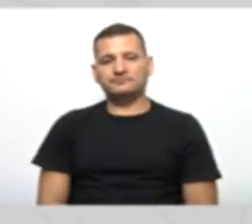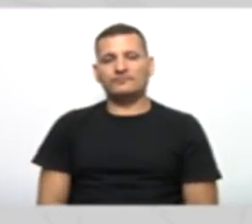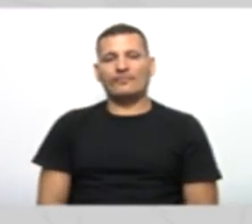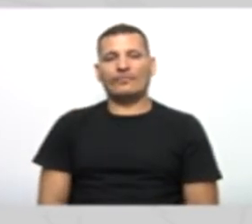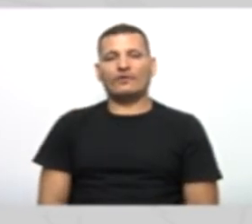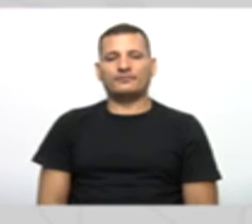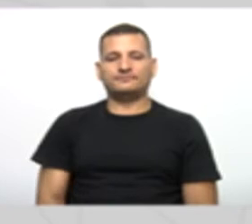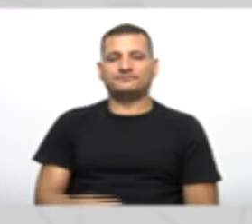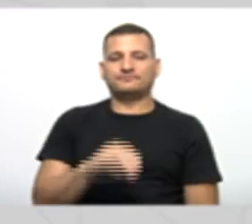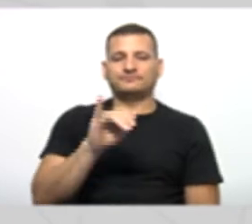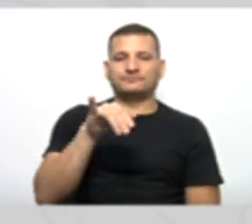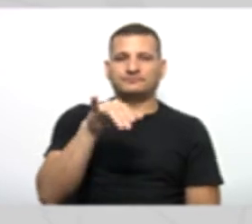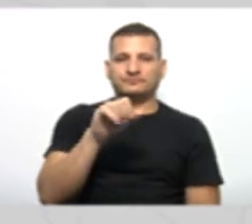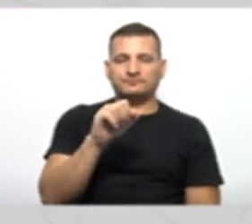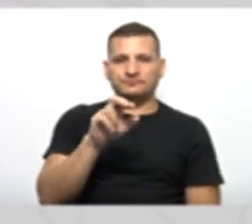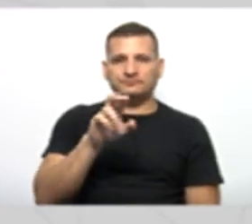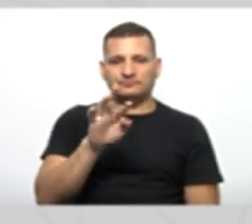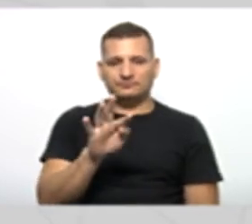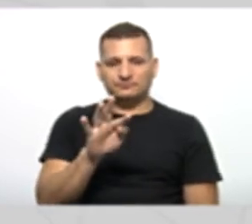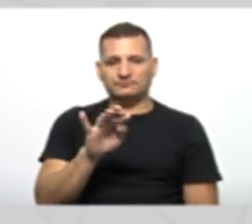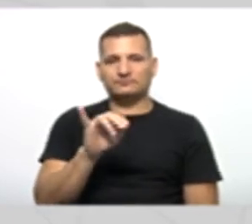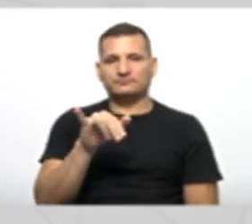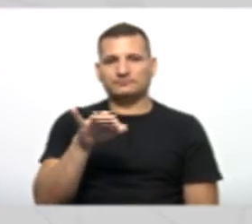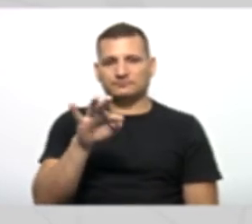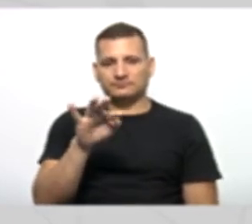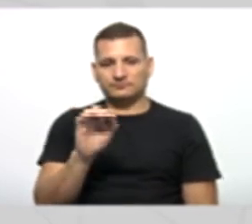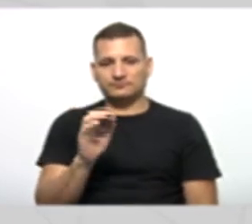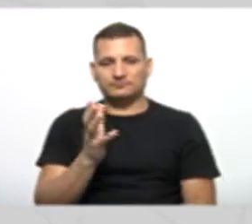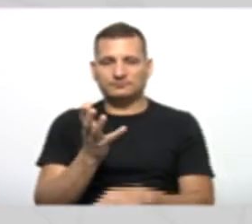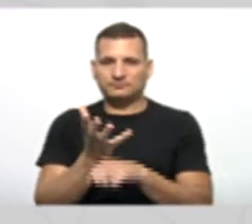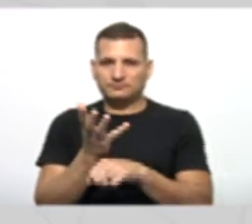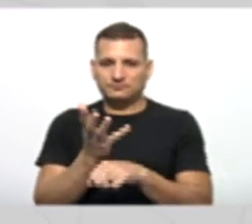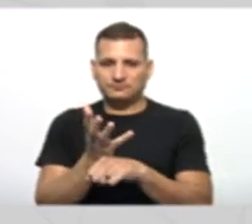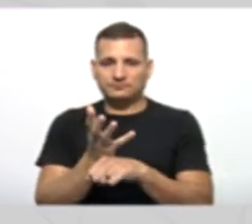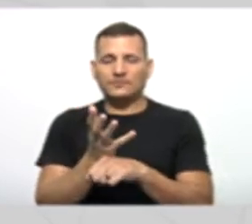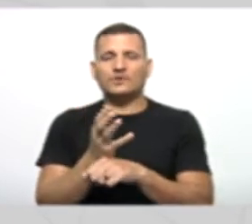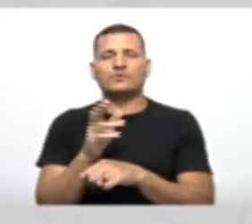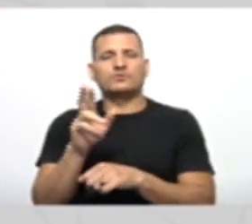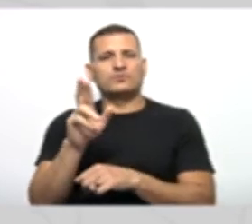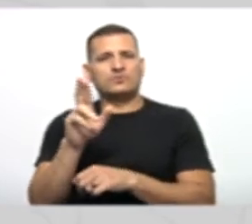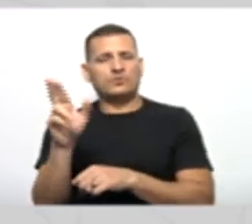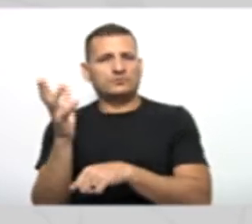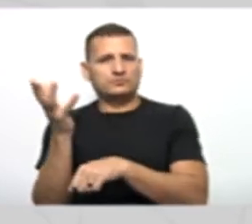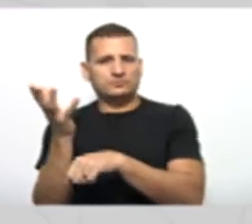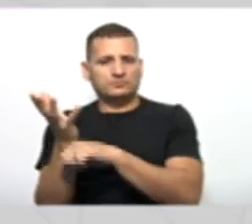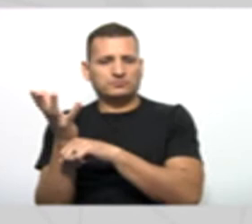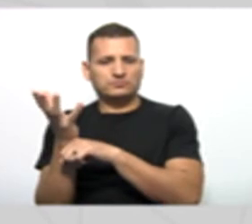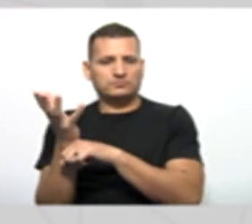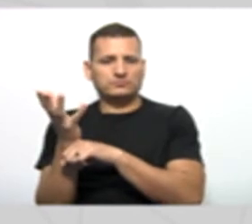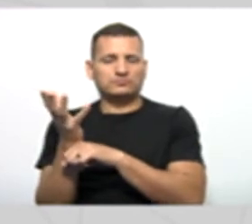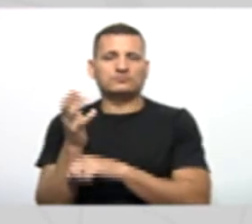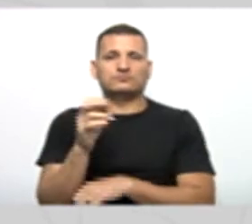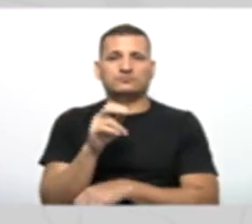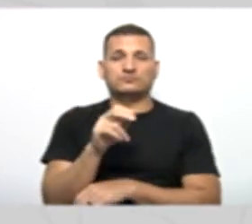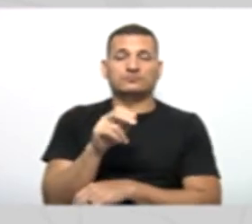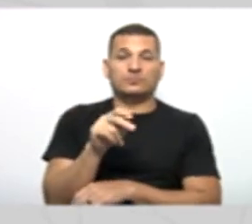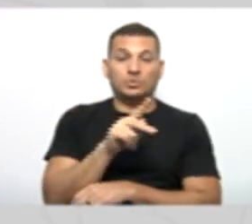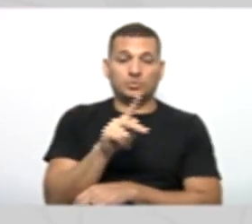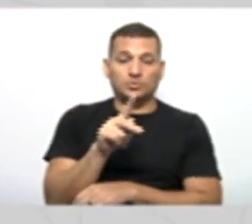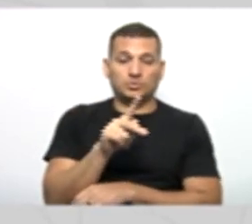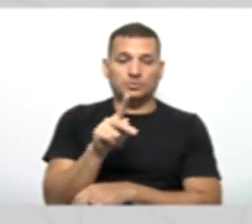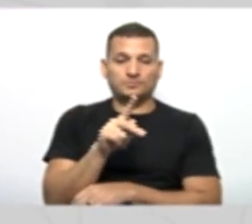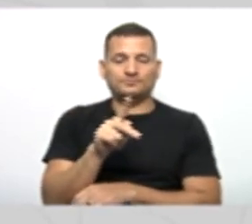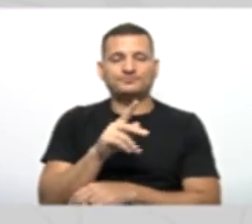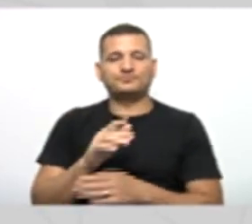into disciplinas. Vamos colocar aqui o nome disciplina e o professor. Eu vi que nós vimos que você colocou